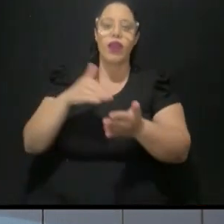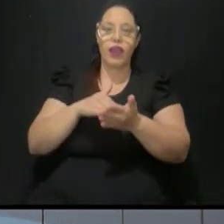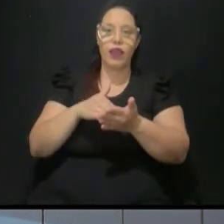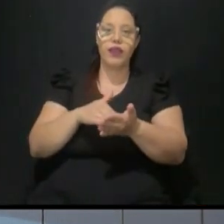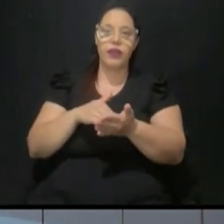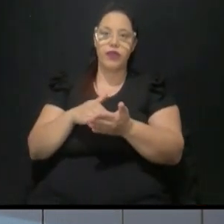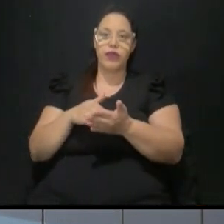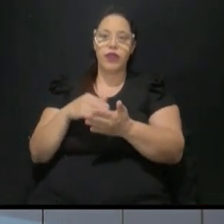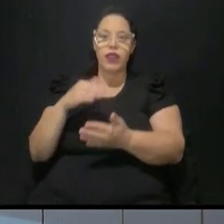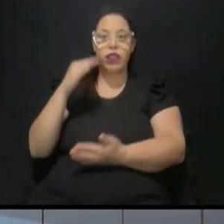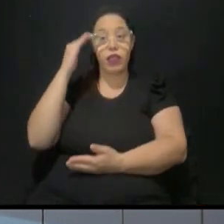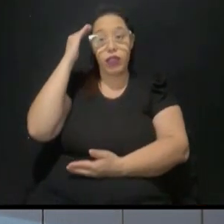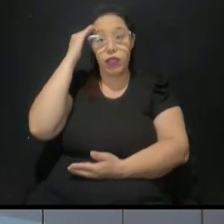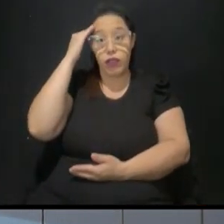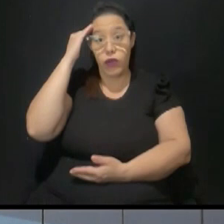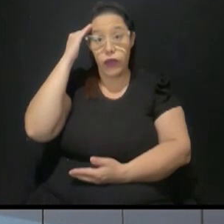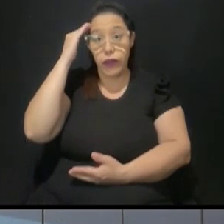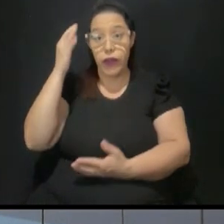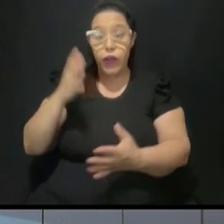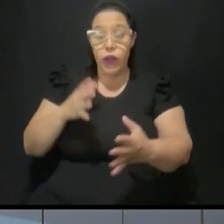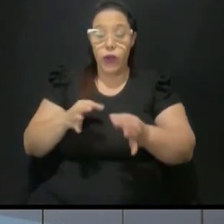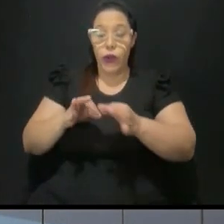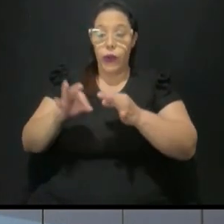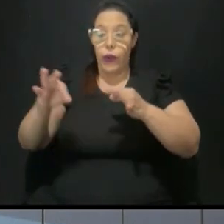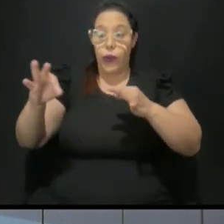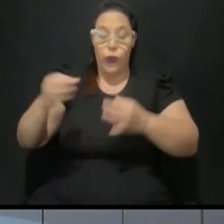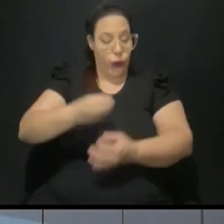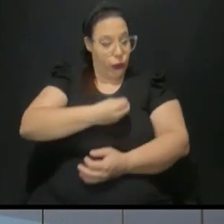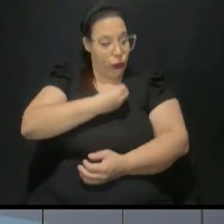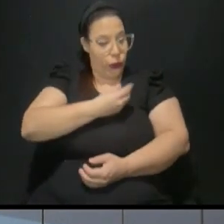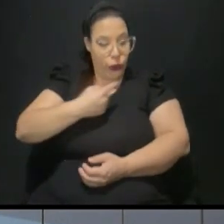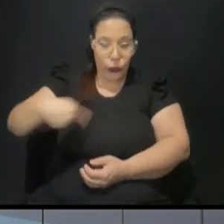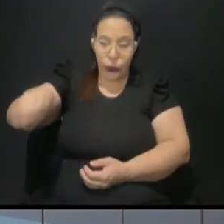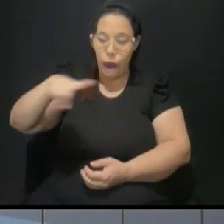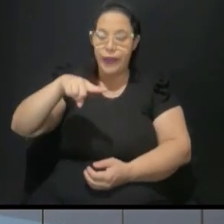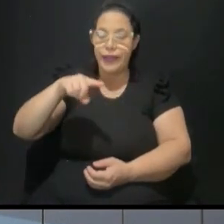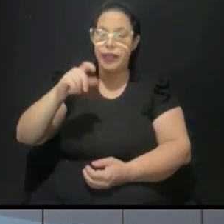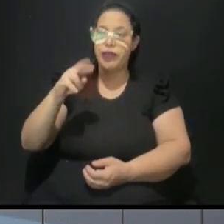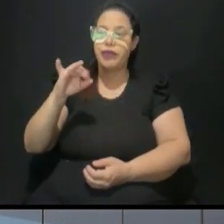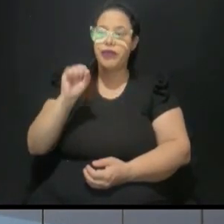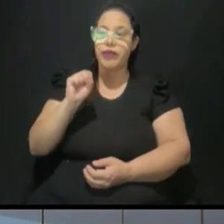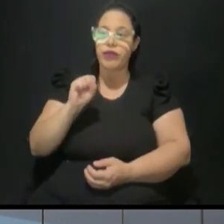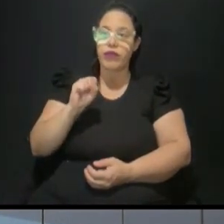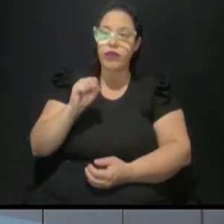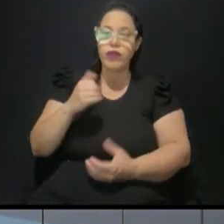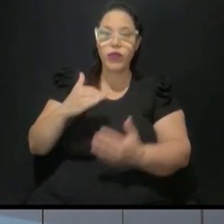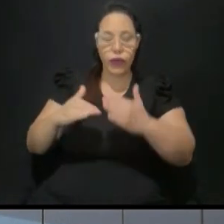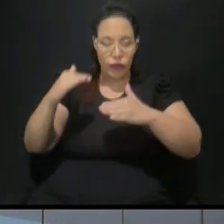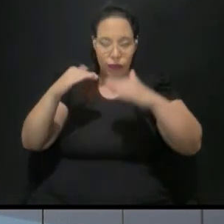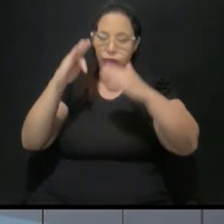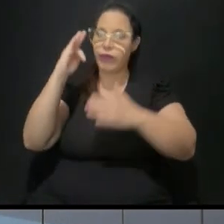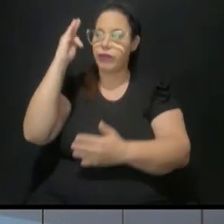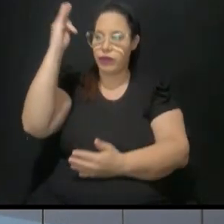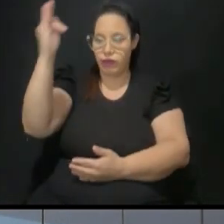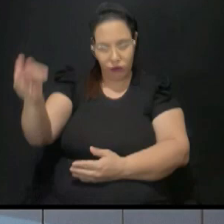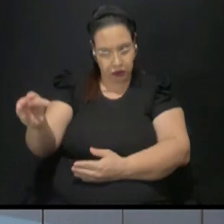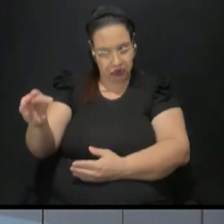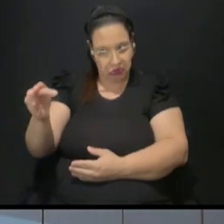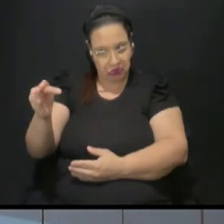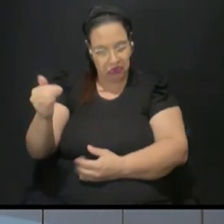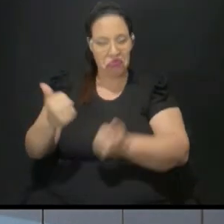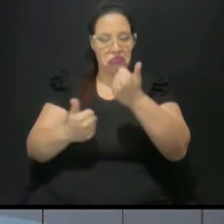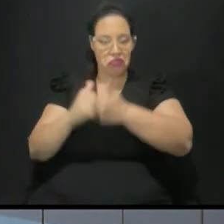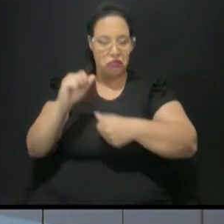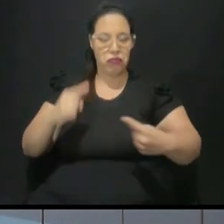cria uma longevidade de saúde para eles. Tá. O PES, ele pode gerar futuros atletas de competição, mas o interesse